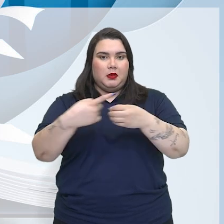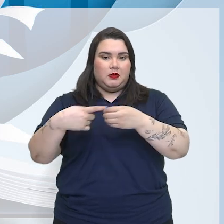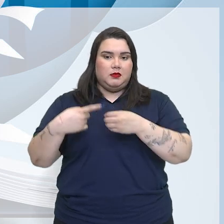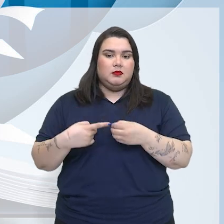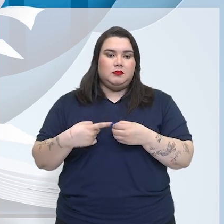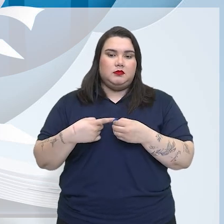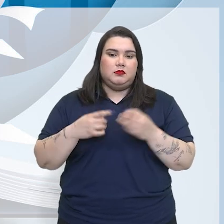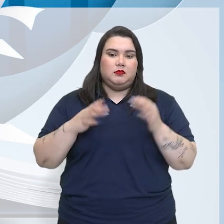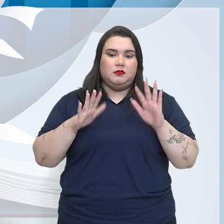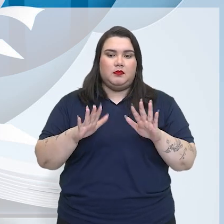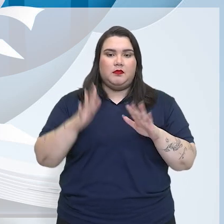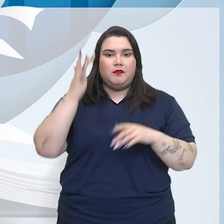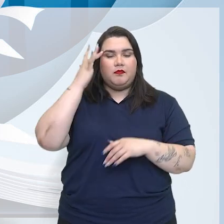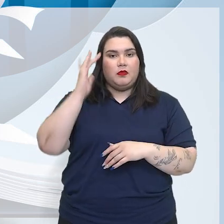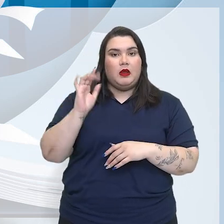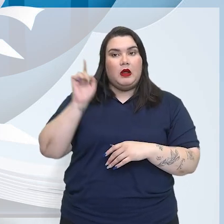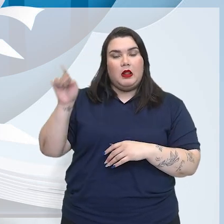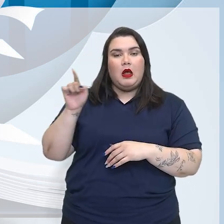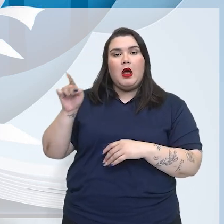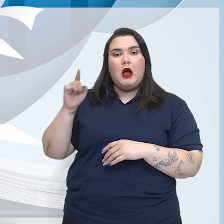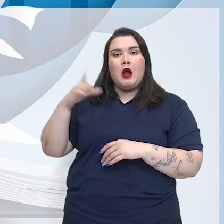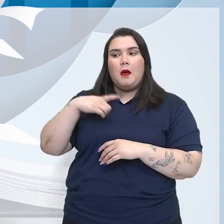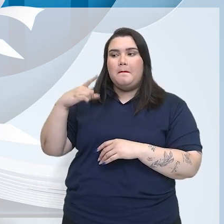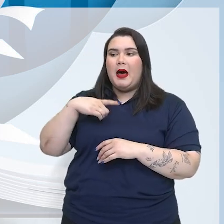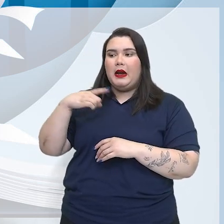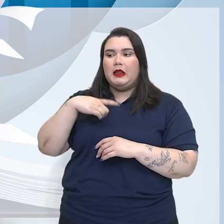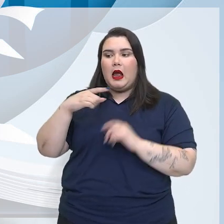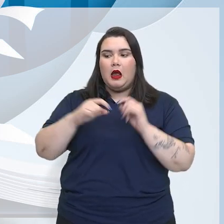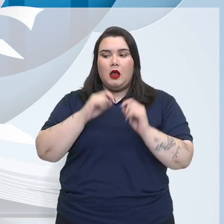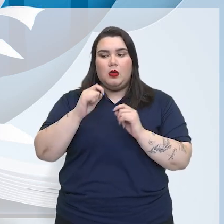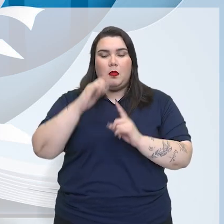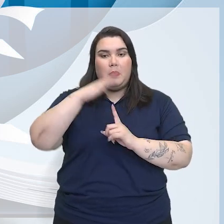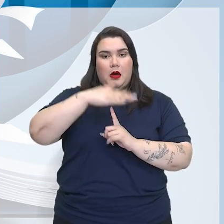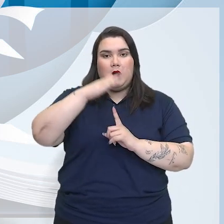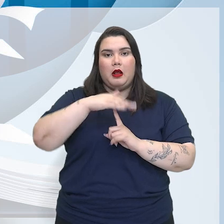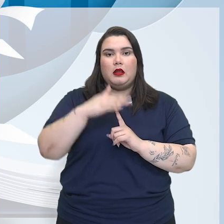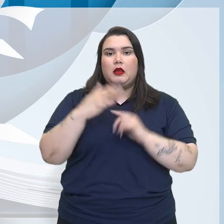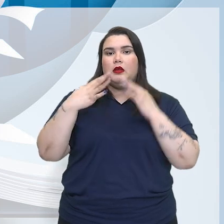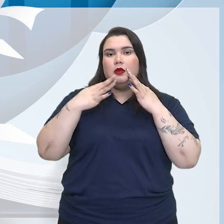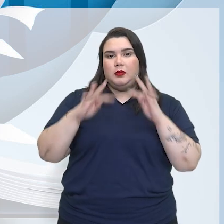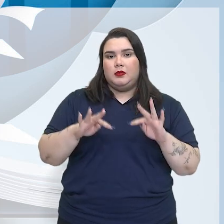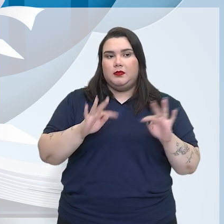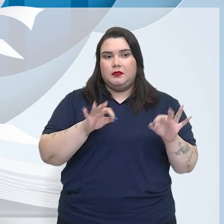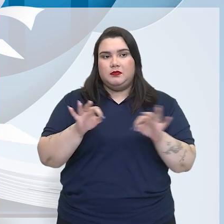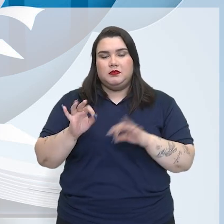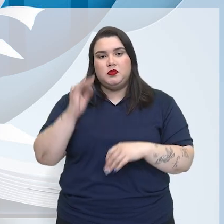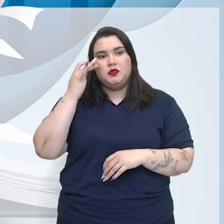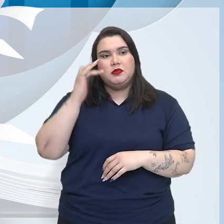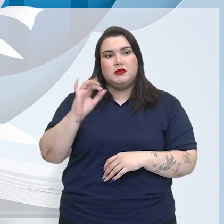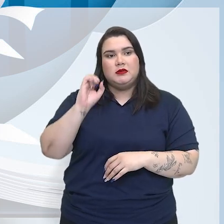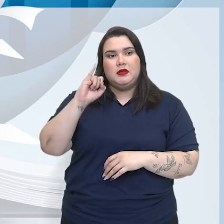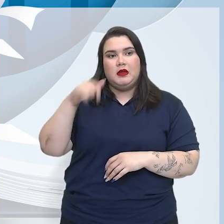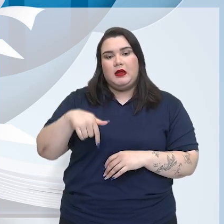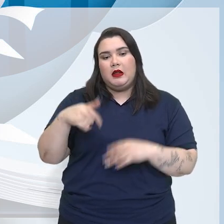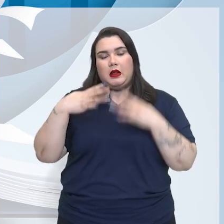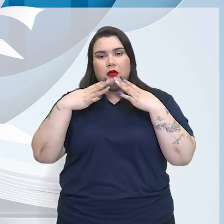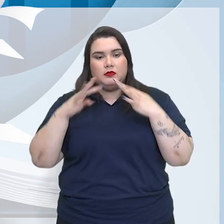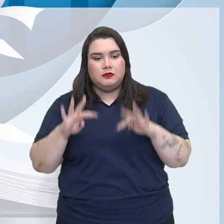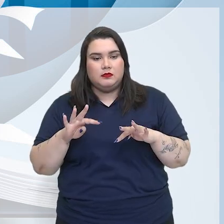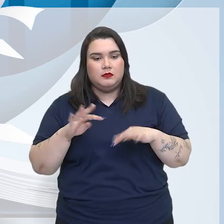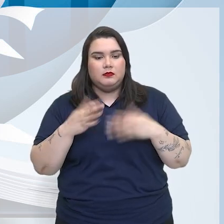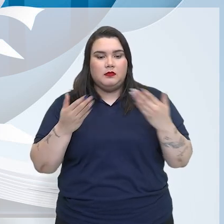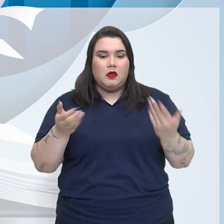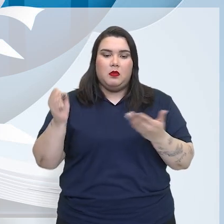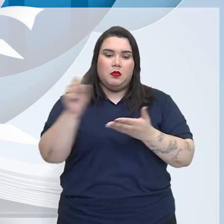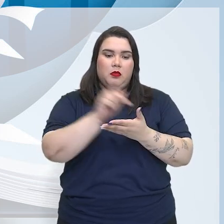Não sei no interior, no Paraná é muito comum. Agora aqui eu não sei se é muito comum, alçapão. Então, o poema,